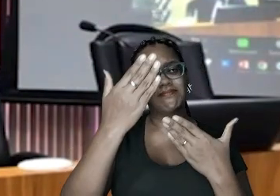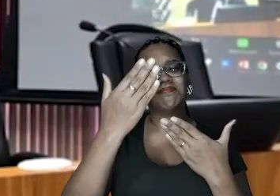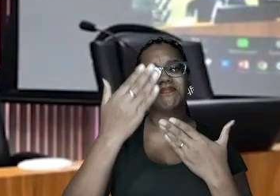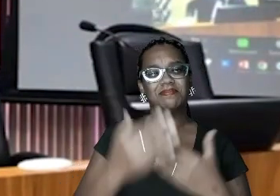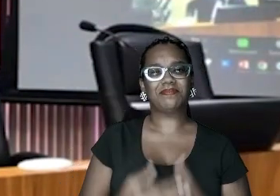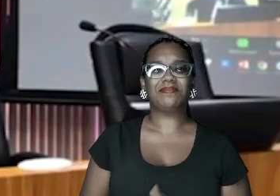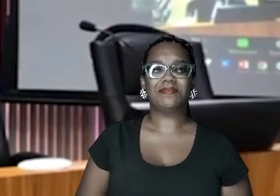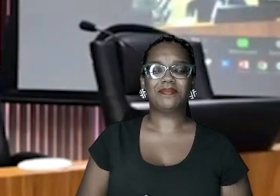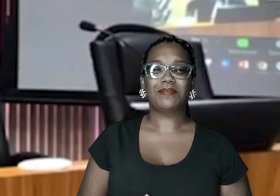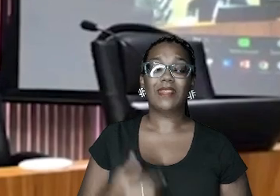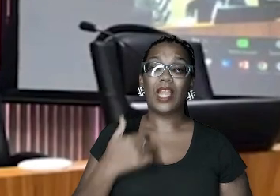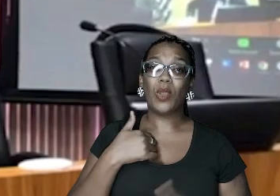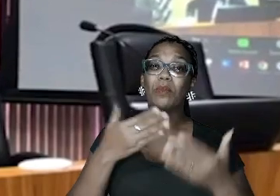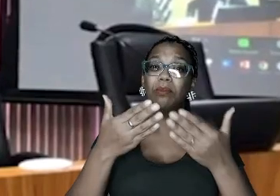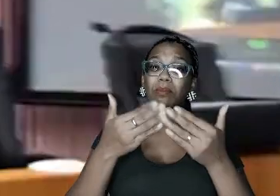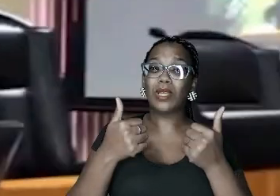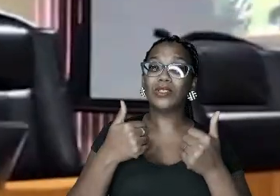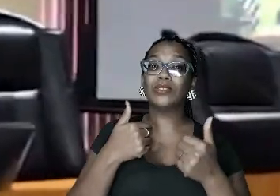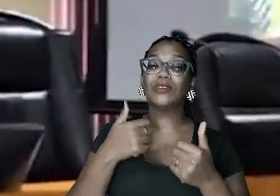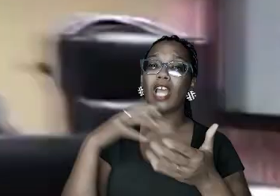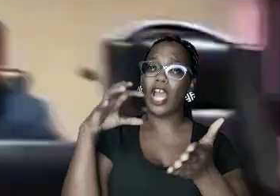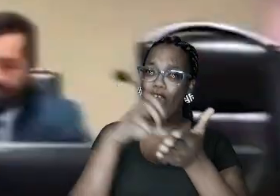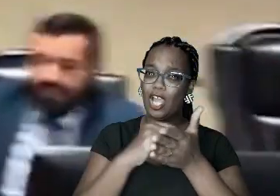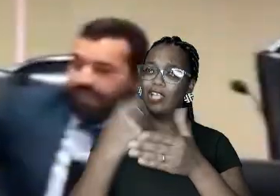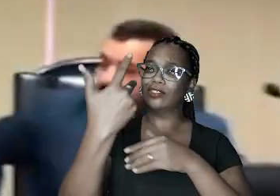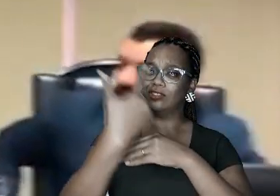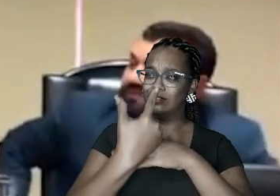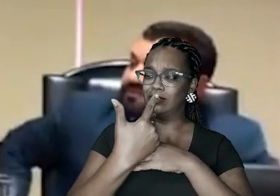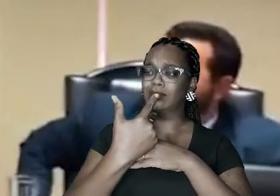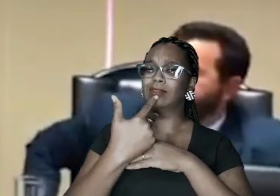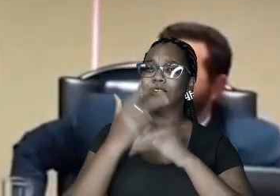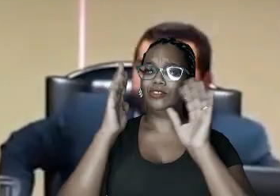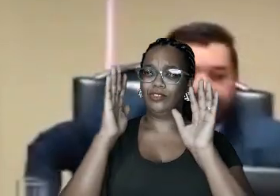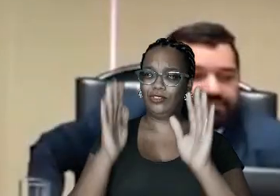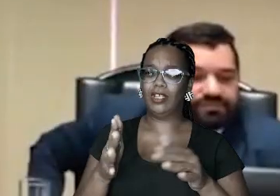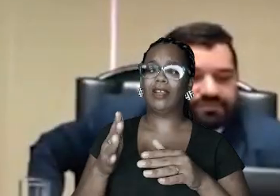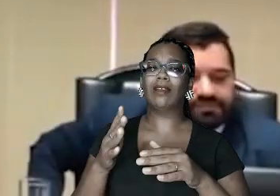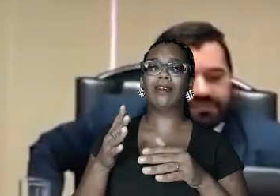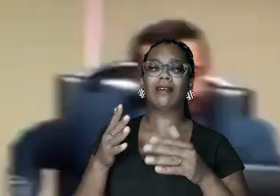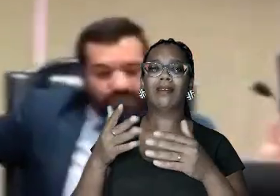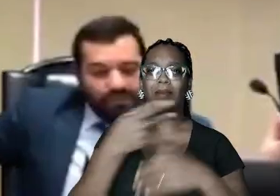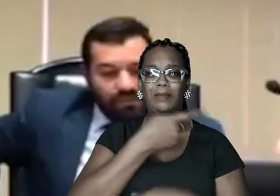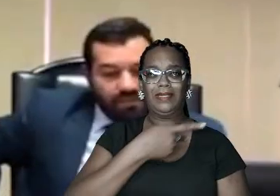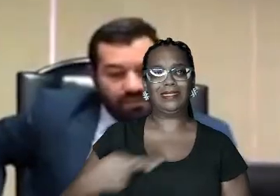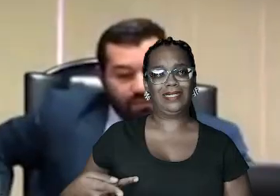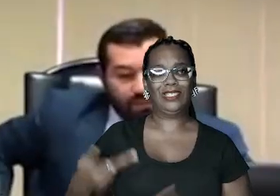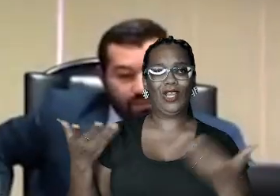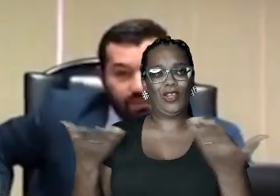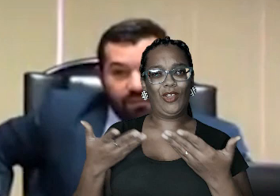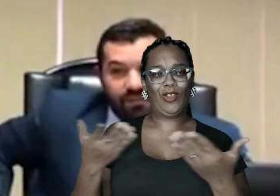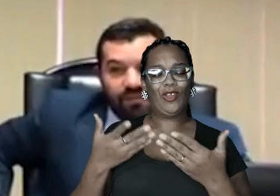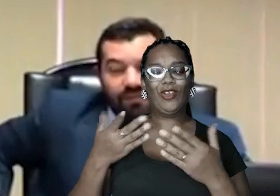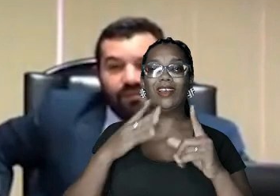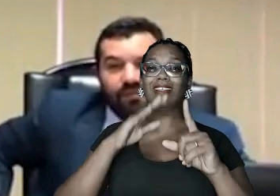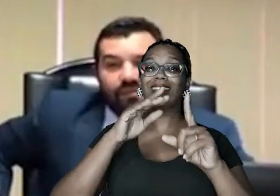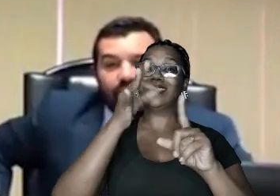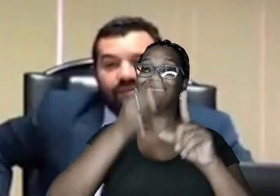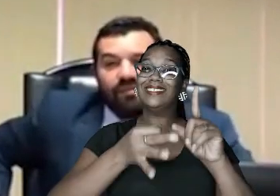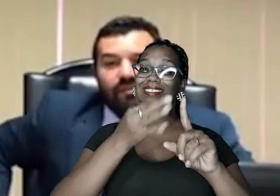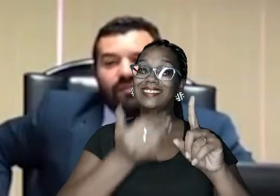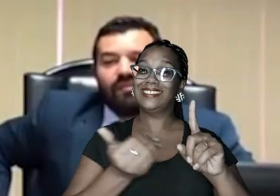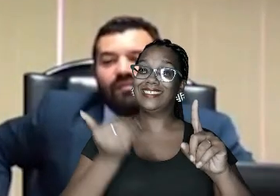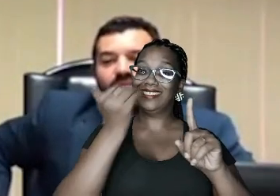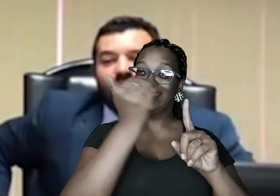eu agradeço muito e peço eu gostaria de registrar aqui que já já chegou já tá no auditório nossa